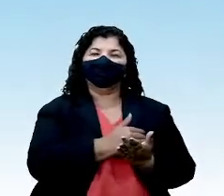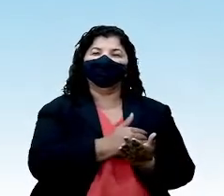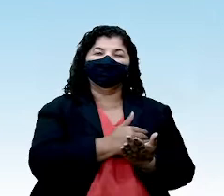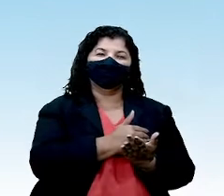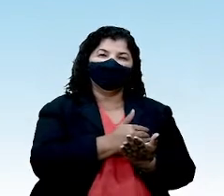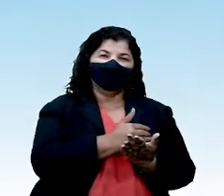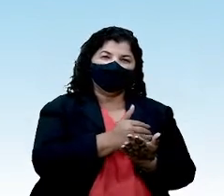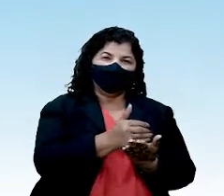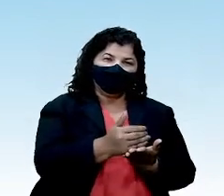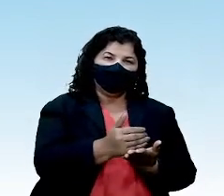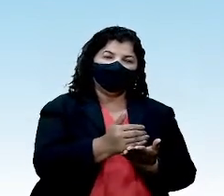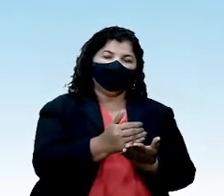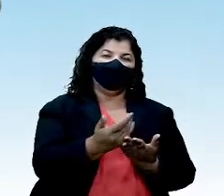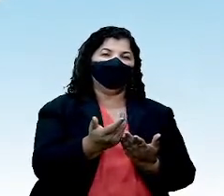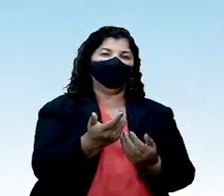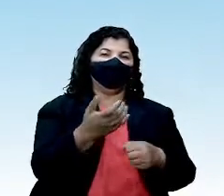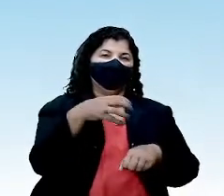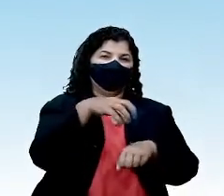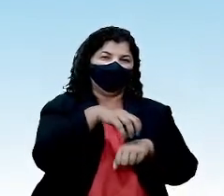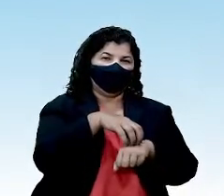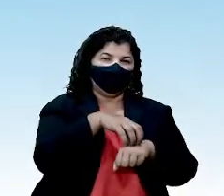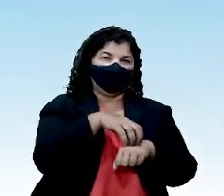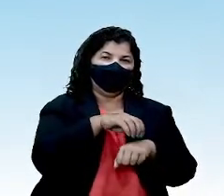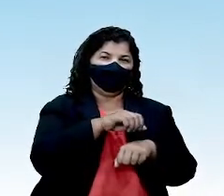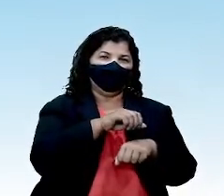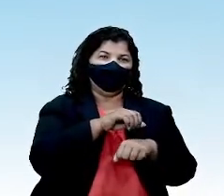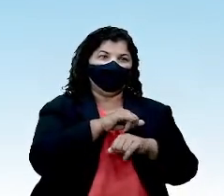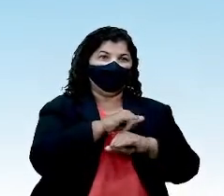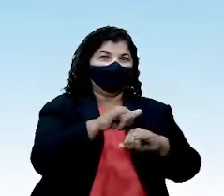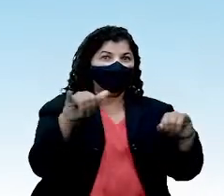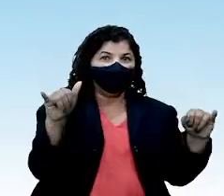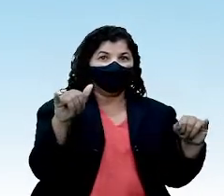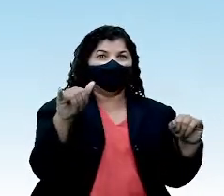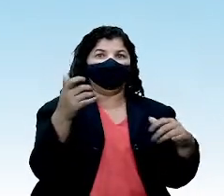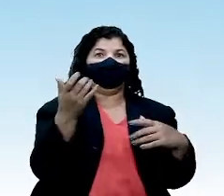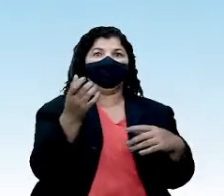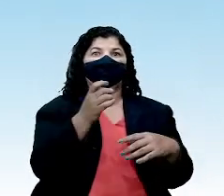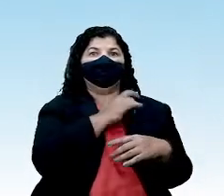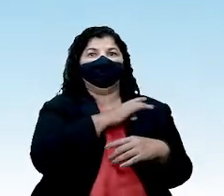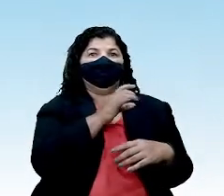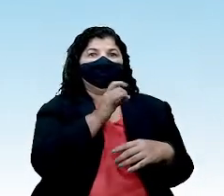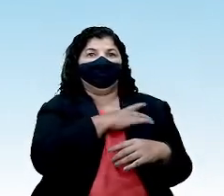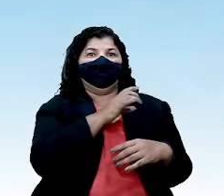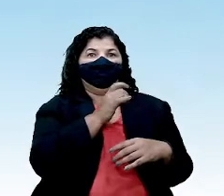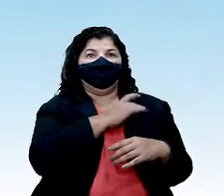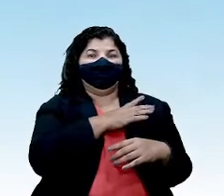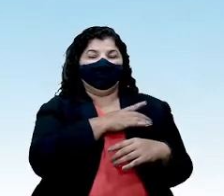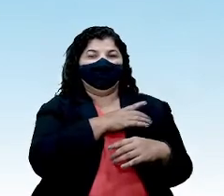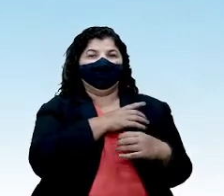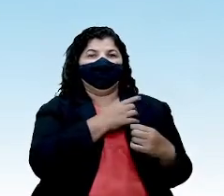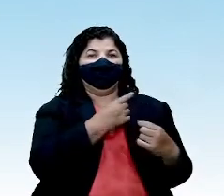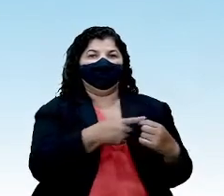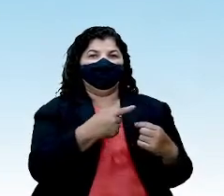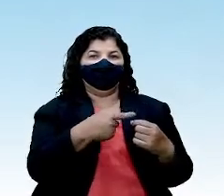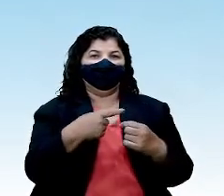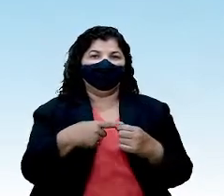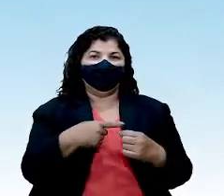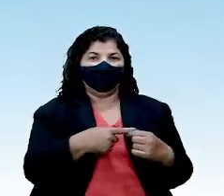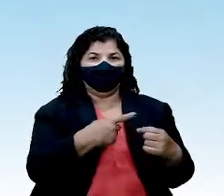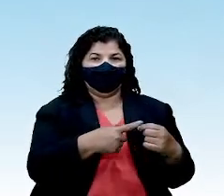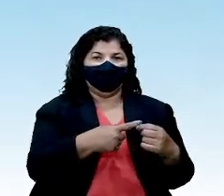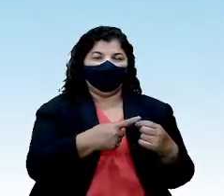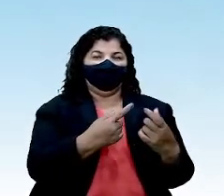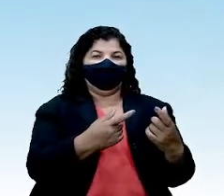Inicialmente, os reis espalhavam pânico, né? O pânico no campo, acusando os